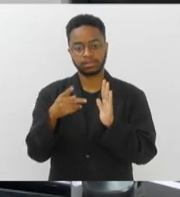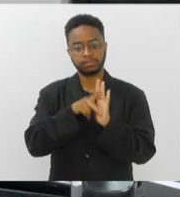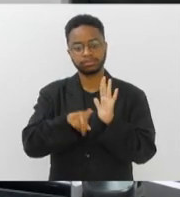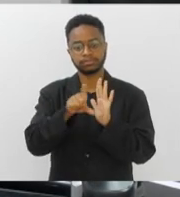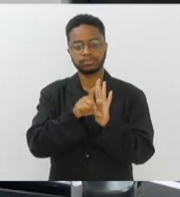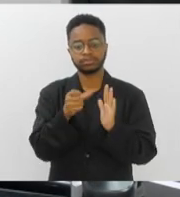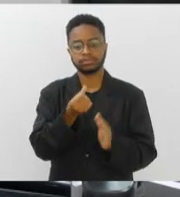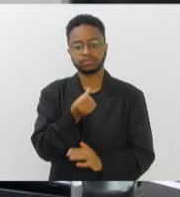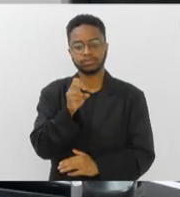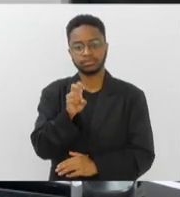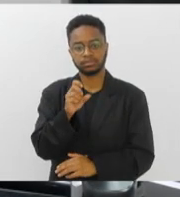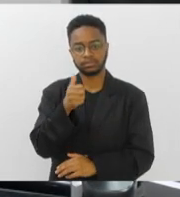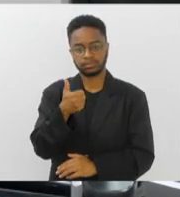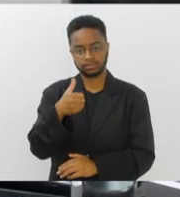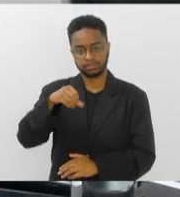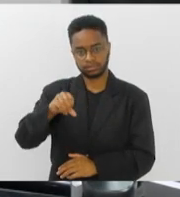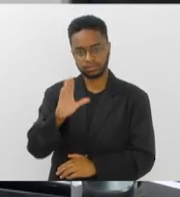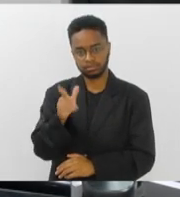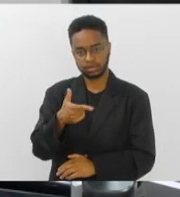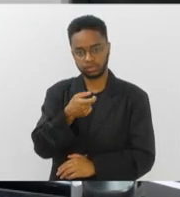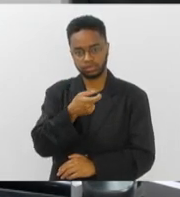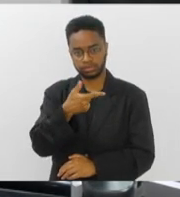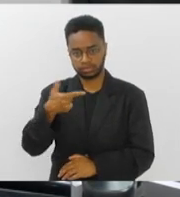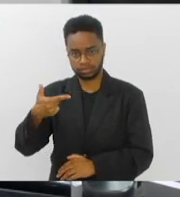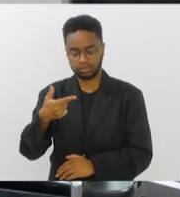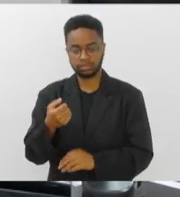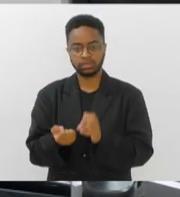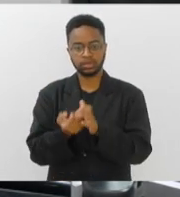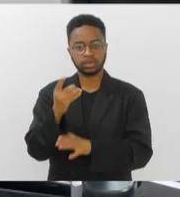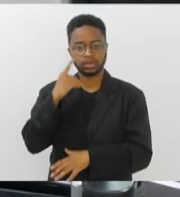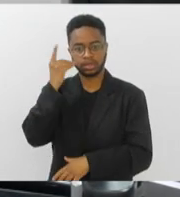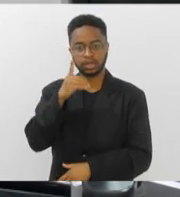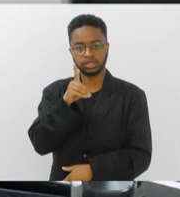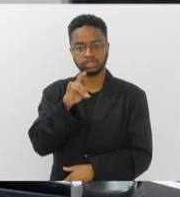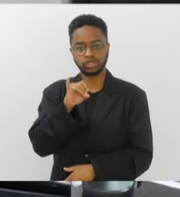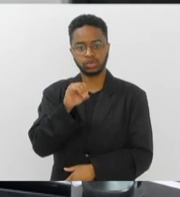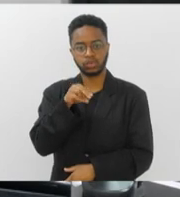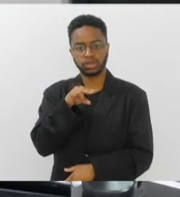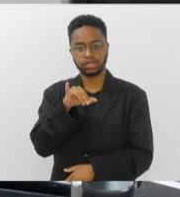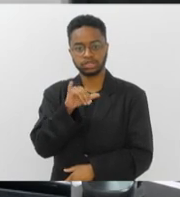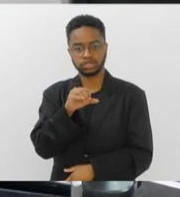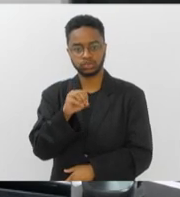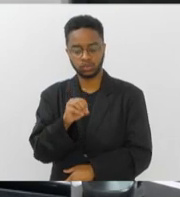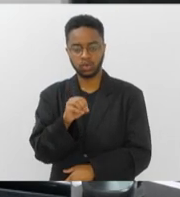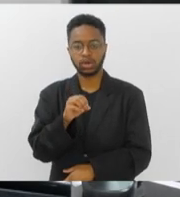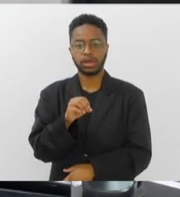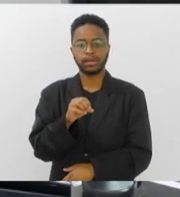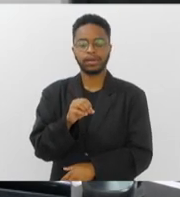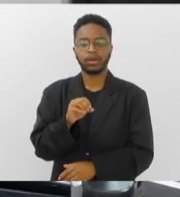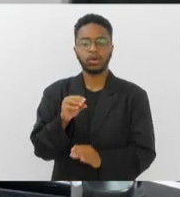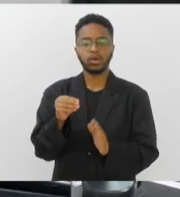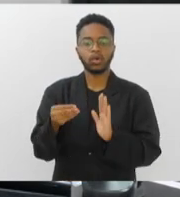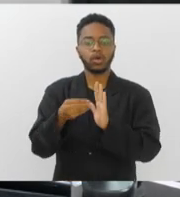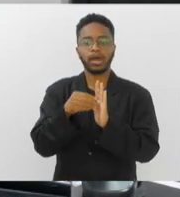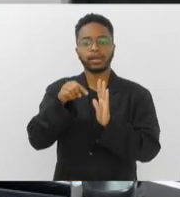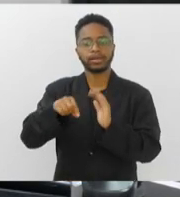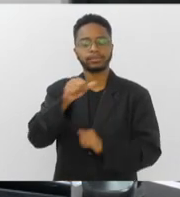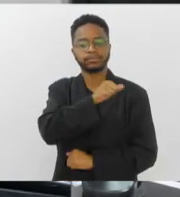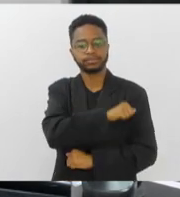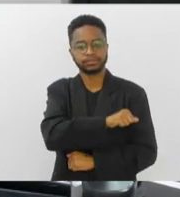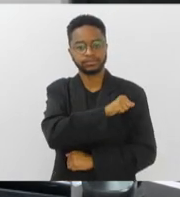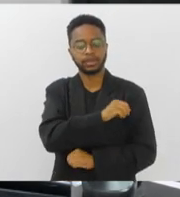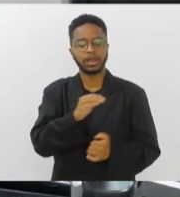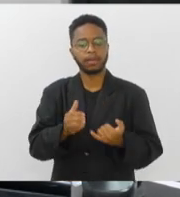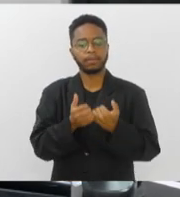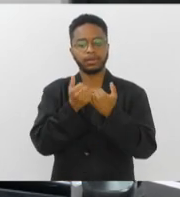lei 6519 de 22. Autoria do deputado Dionísio Lins, que considera no âmbito do Estado do Rio de Janeiro como patrimônio material para fins de